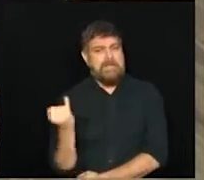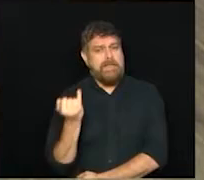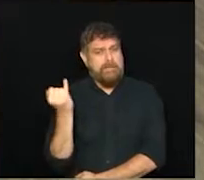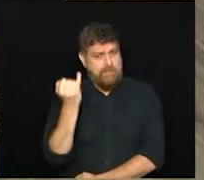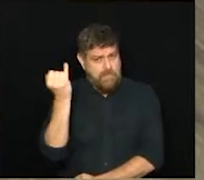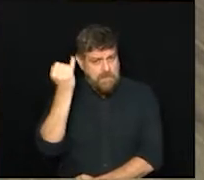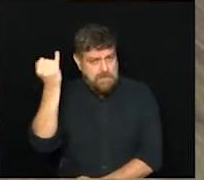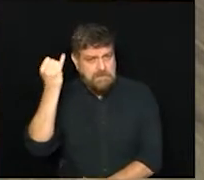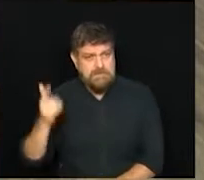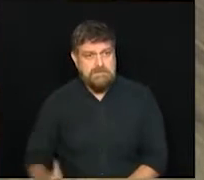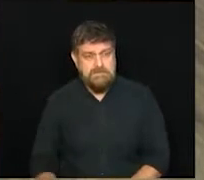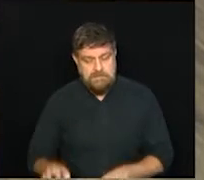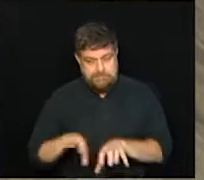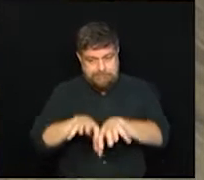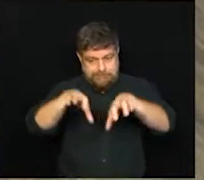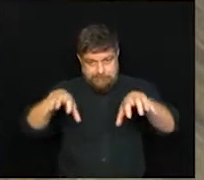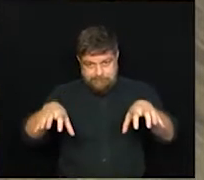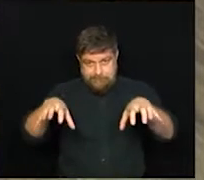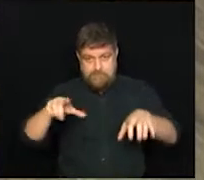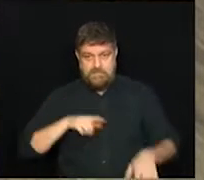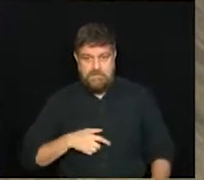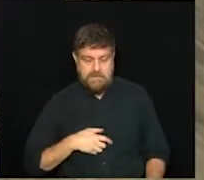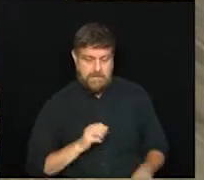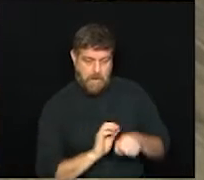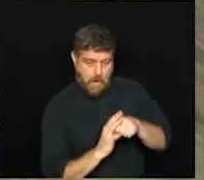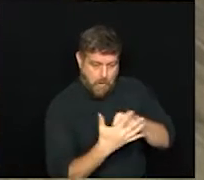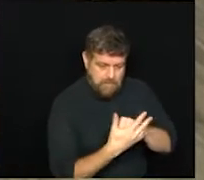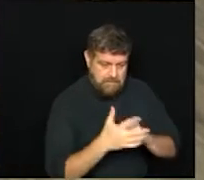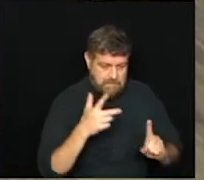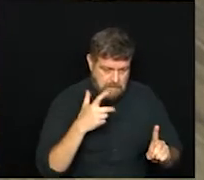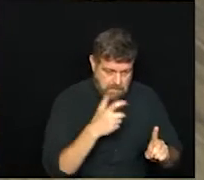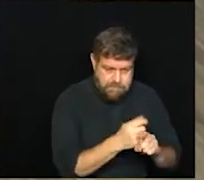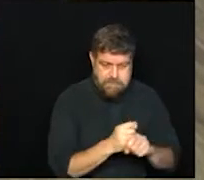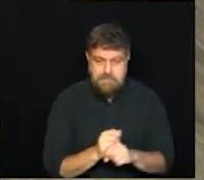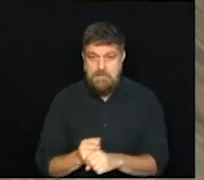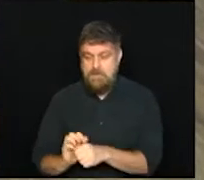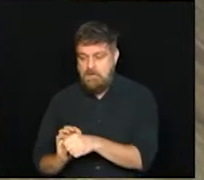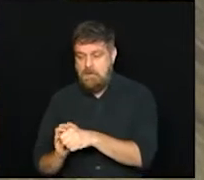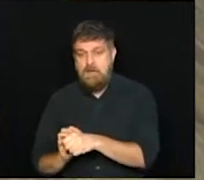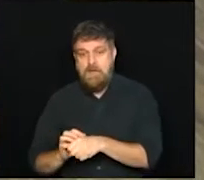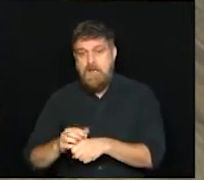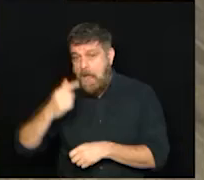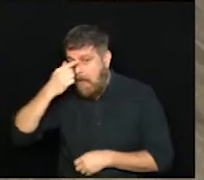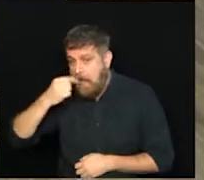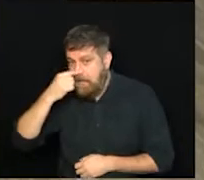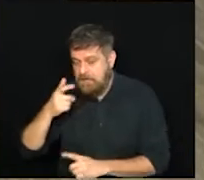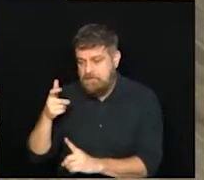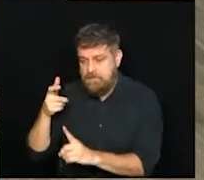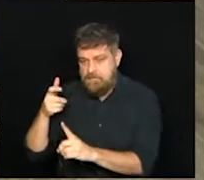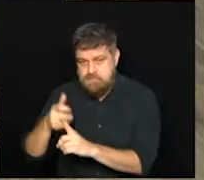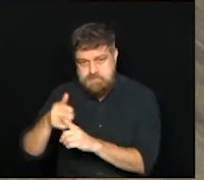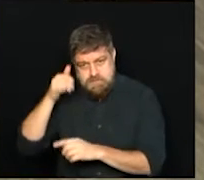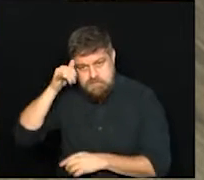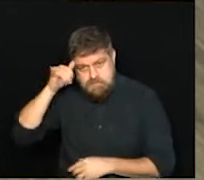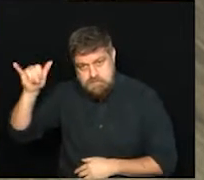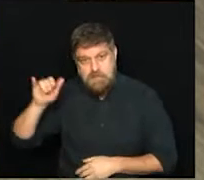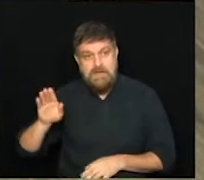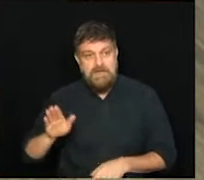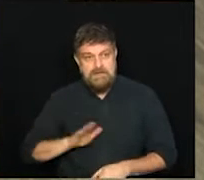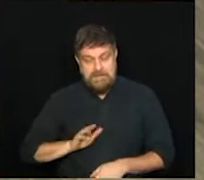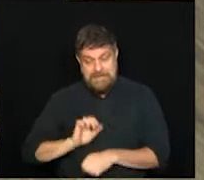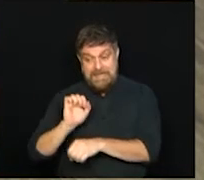e distintas, portanto, vacina da gripe vá direto ao centro de saúde, vacina da Covid-19 tem